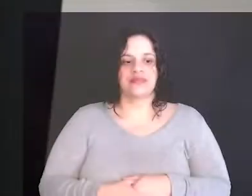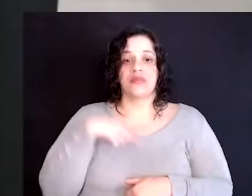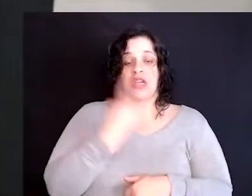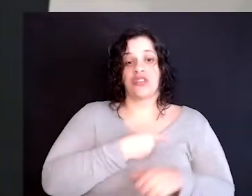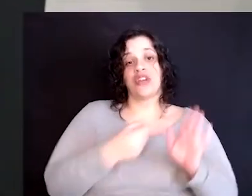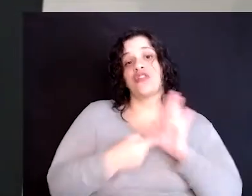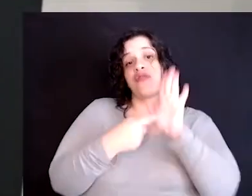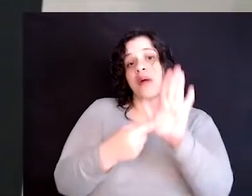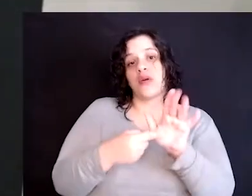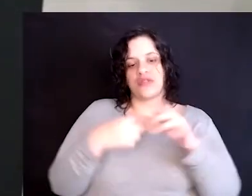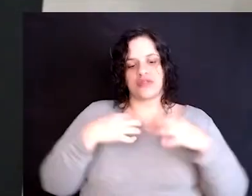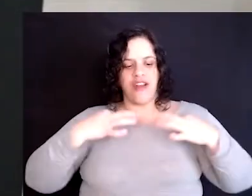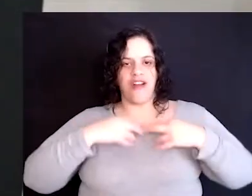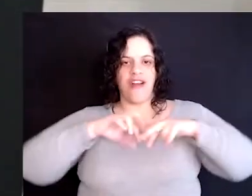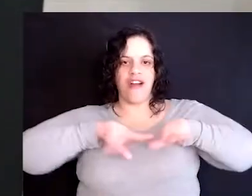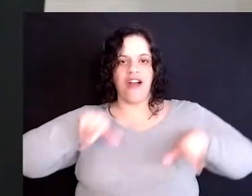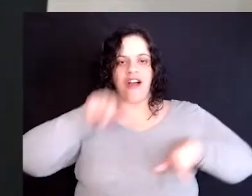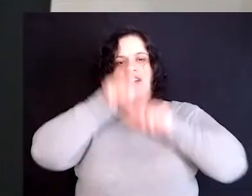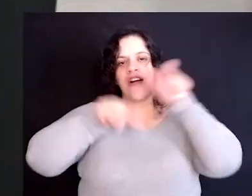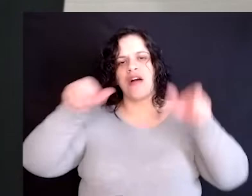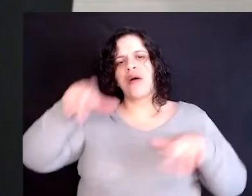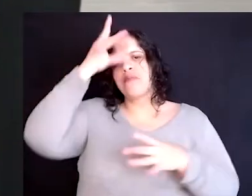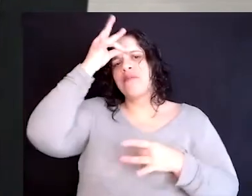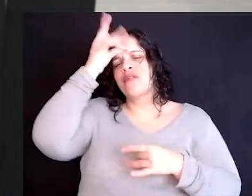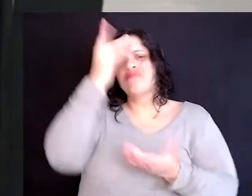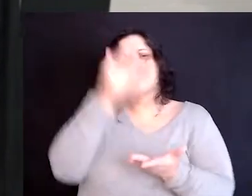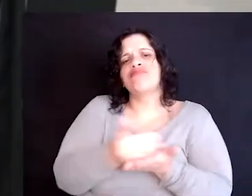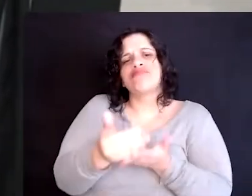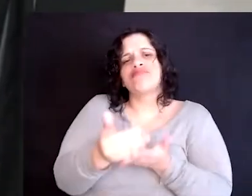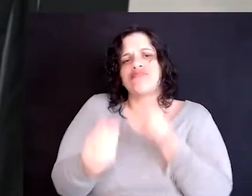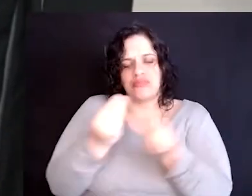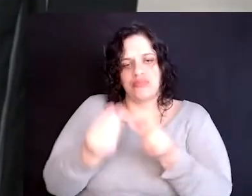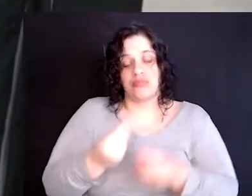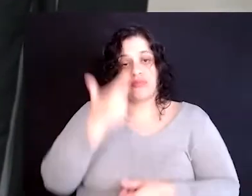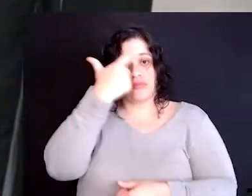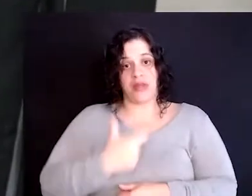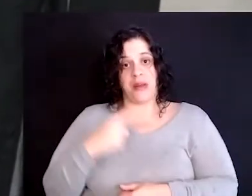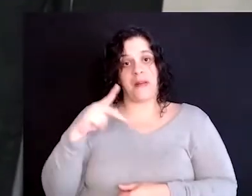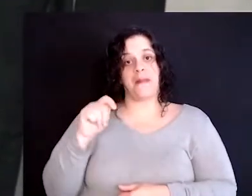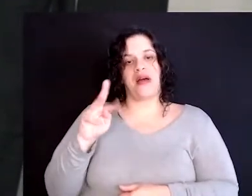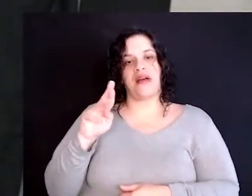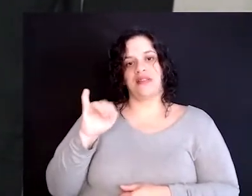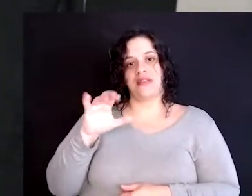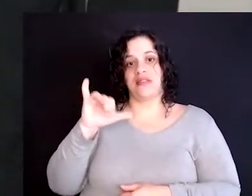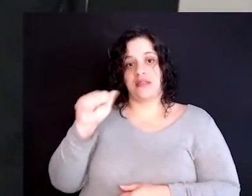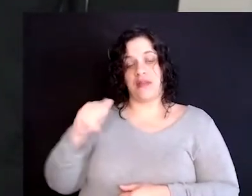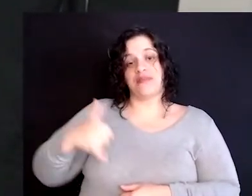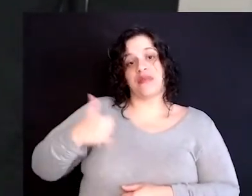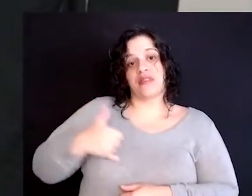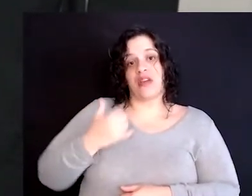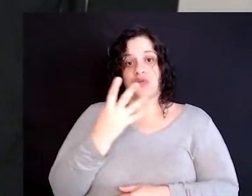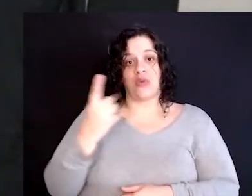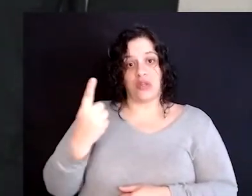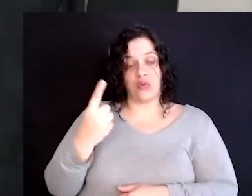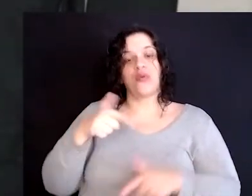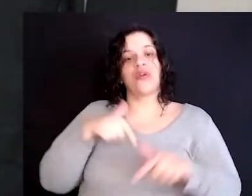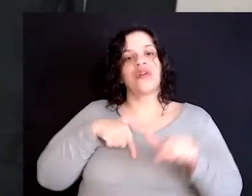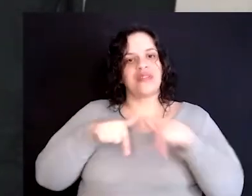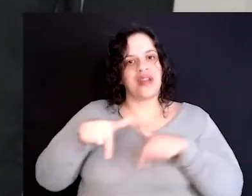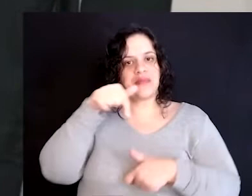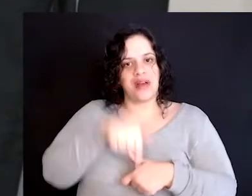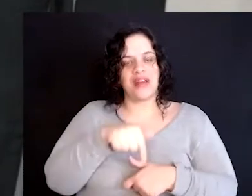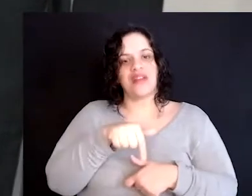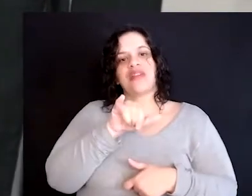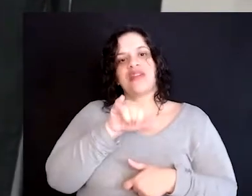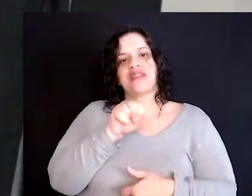A gente veio trazer alguns personagens e falar como que foi a produção desses personagens. Meu nome é Patrícia, tenho 41